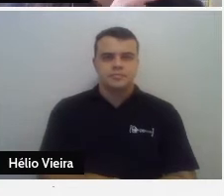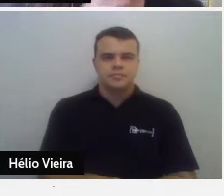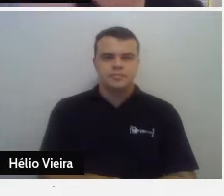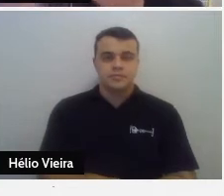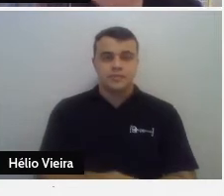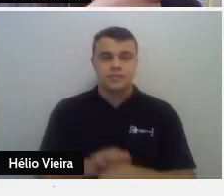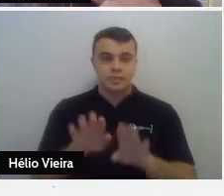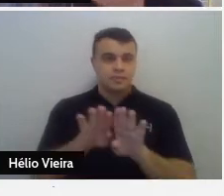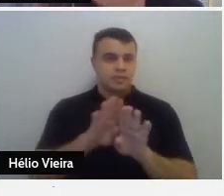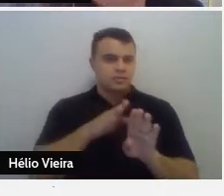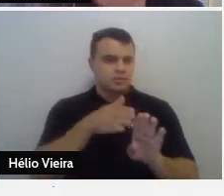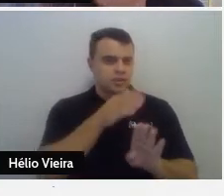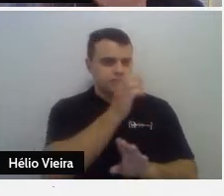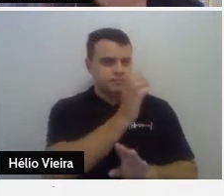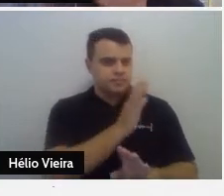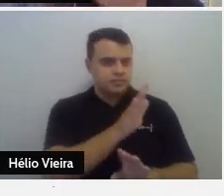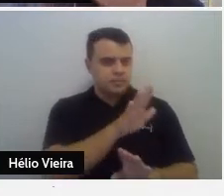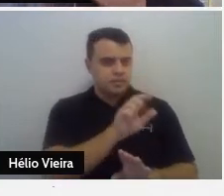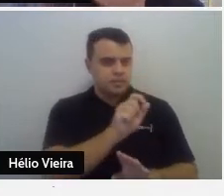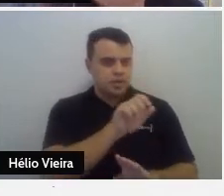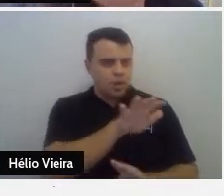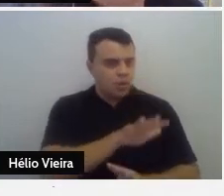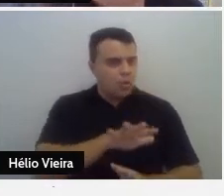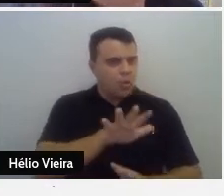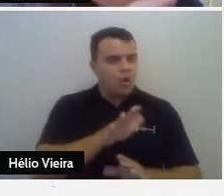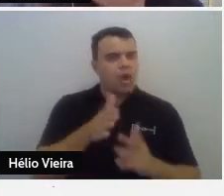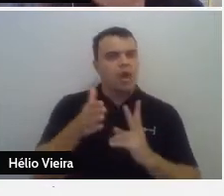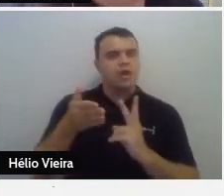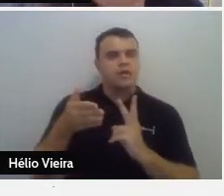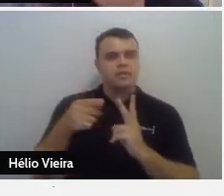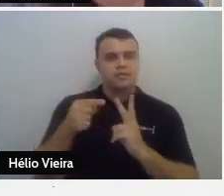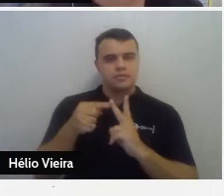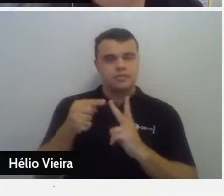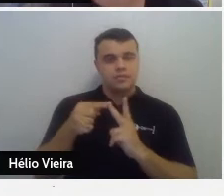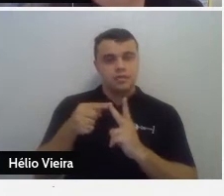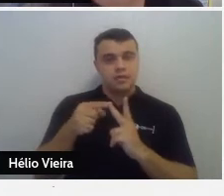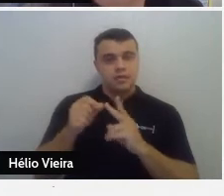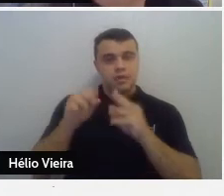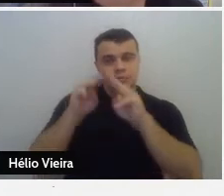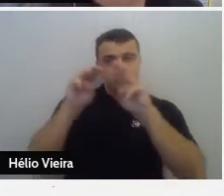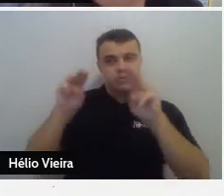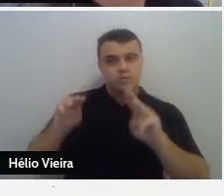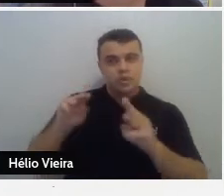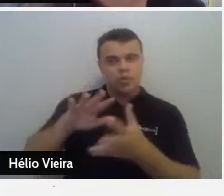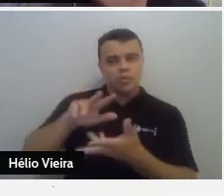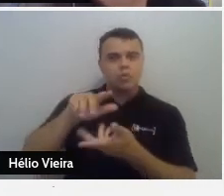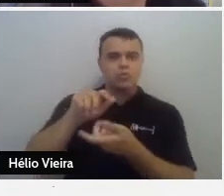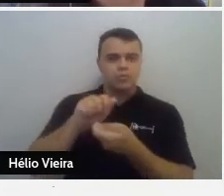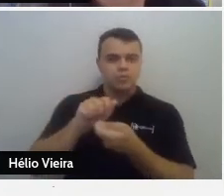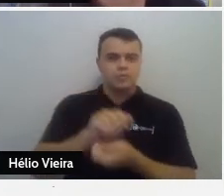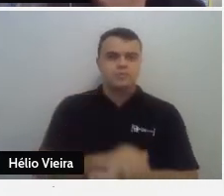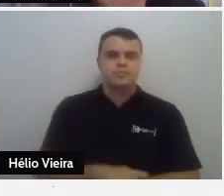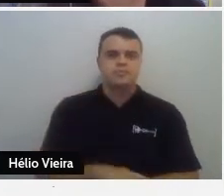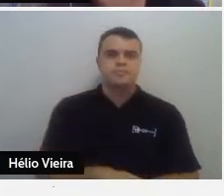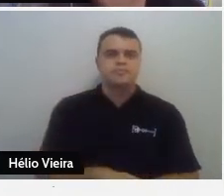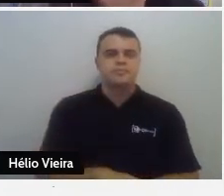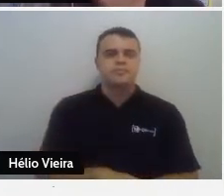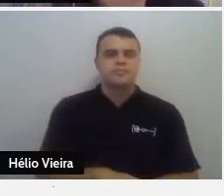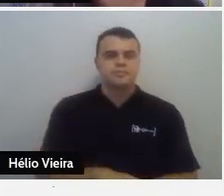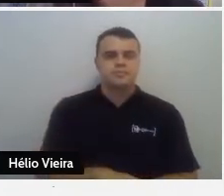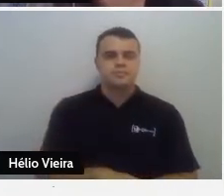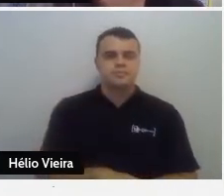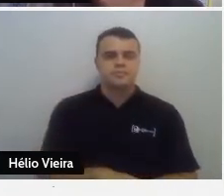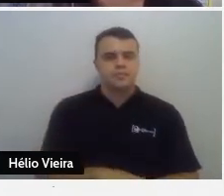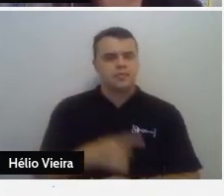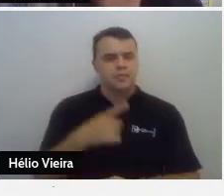Então, agora eu fiz um panorama dos nacionais, e agora a gente vai para os internacionais, né?